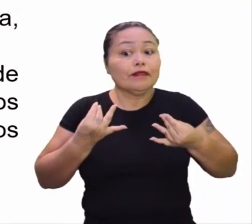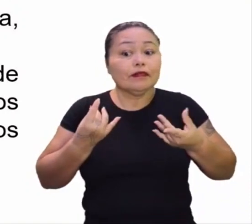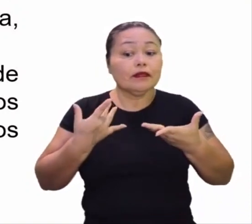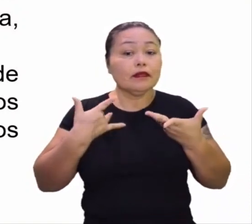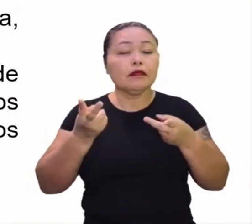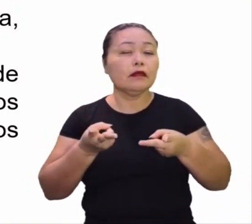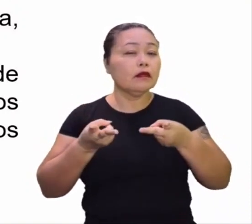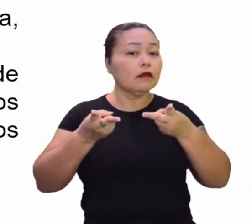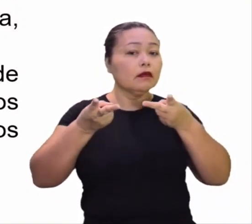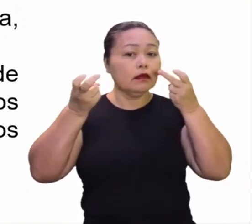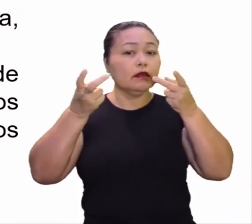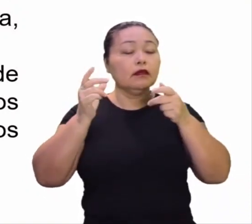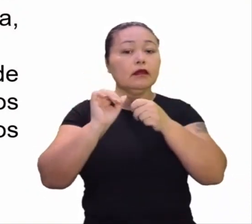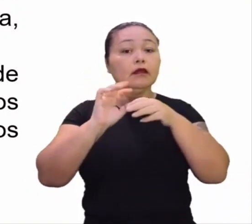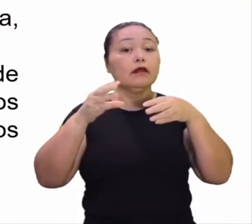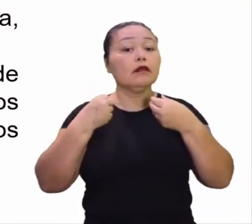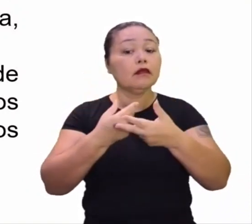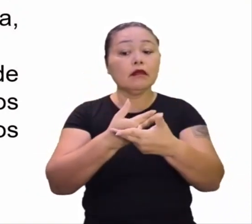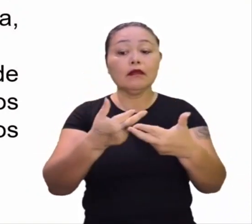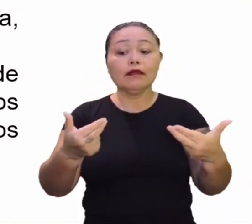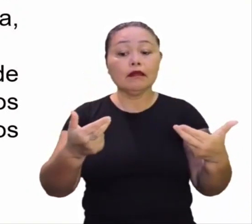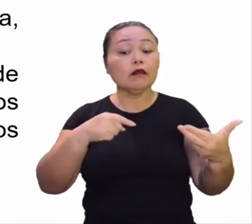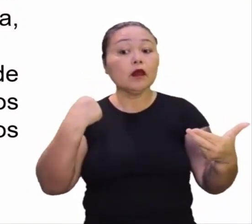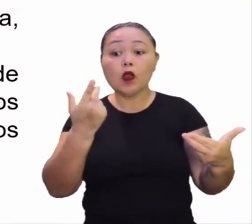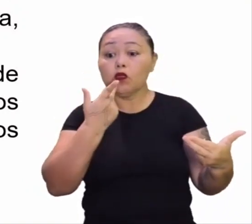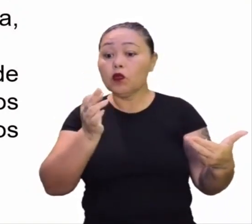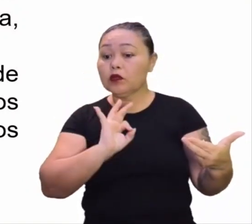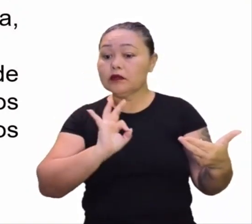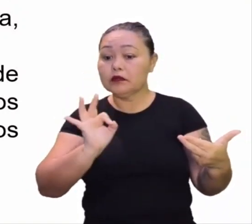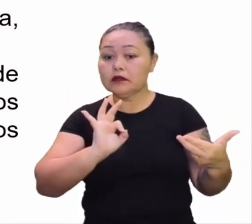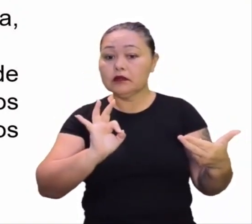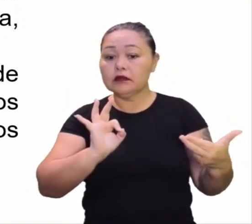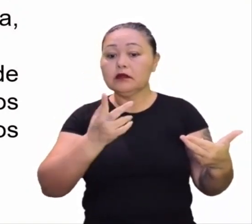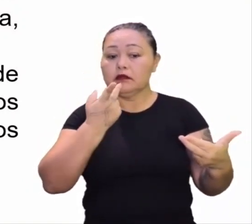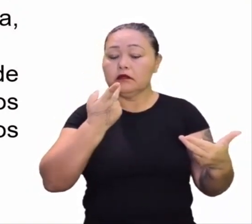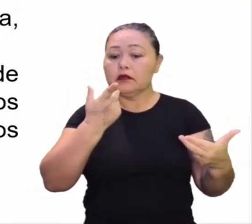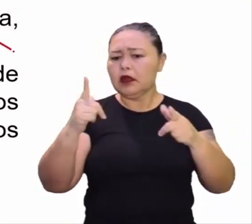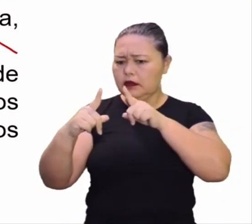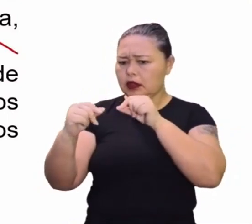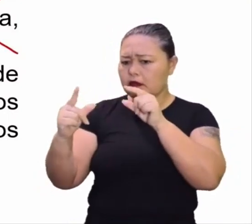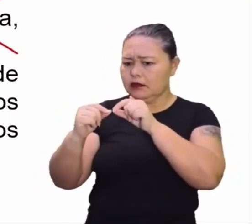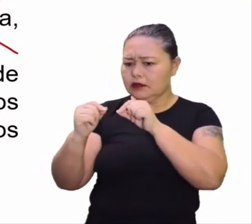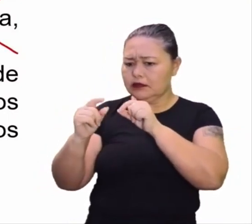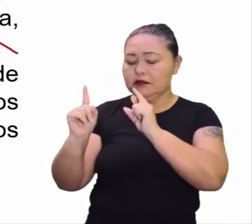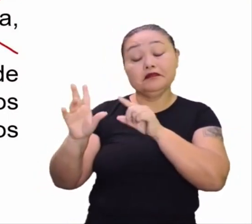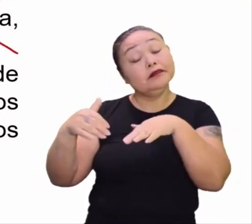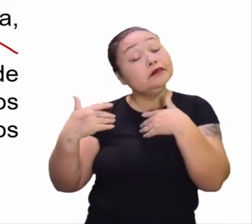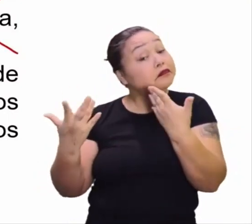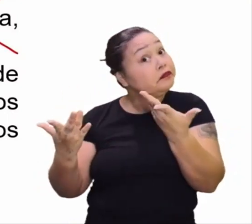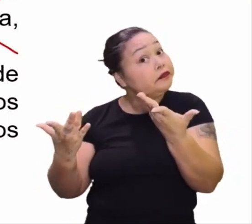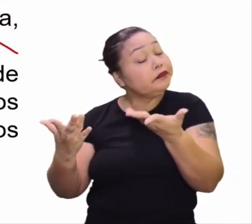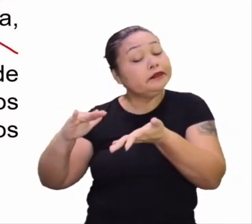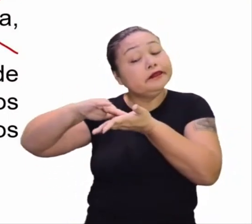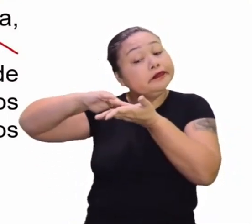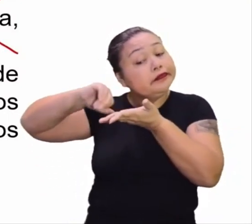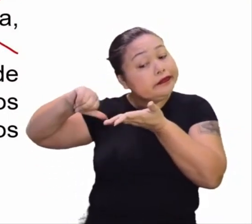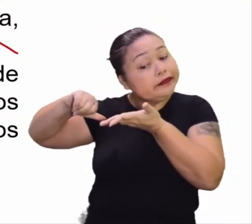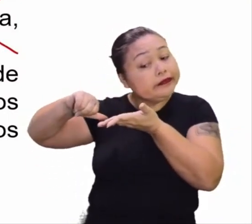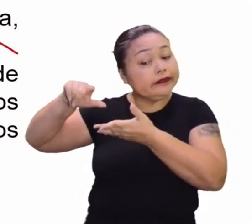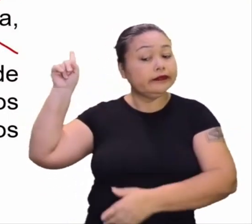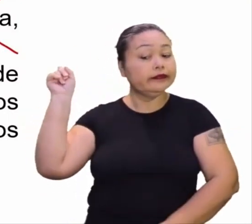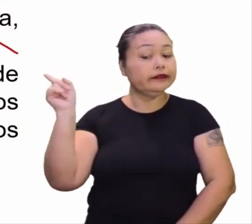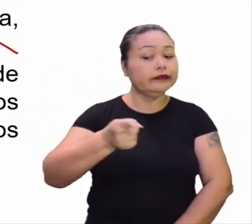de perceber coisas que nós não falamos. Nós falamos de Brasília? Não. Pois é, então isso aí já está... sem